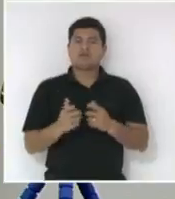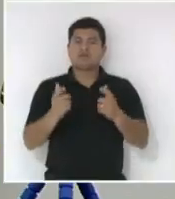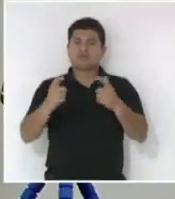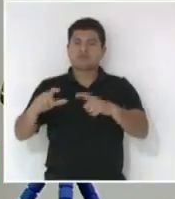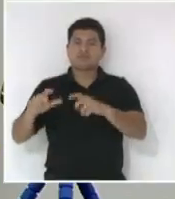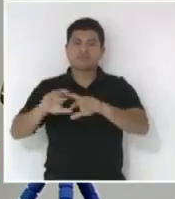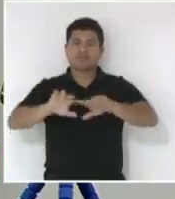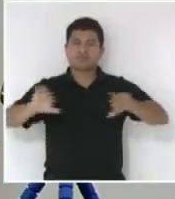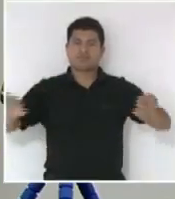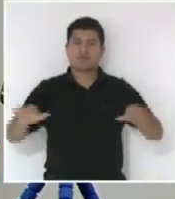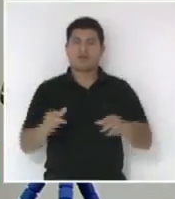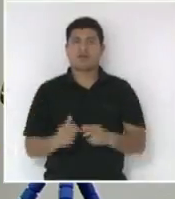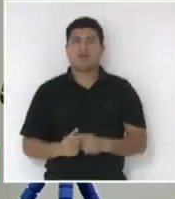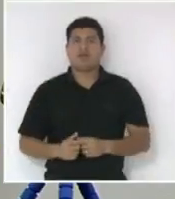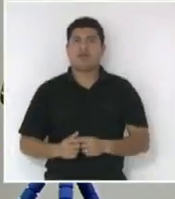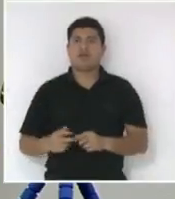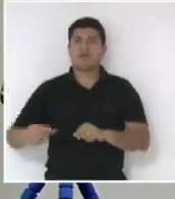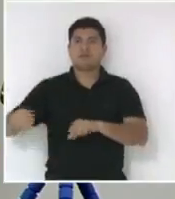Imigrantes com curso superior.